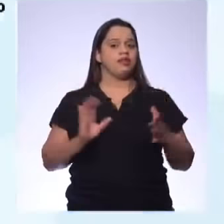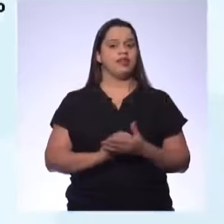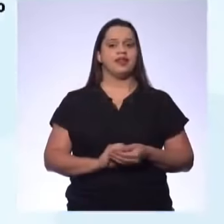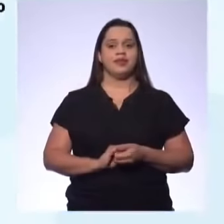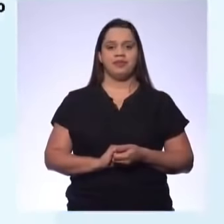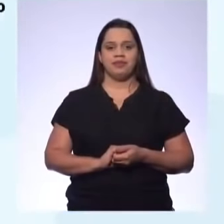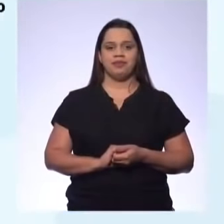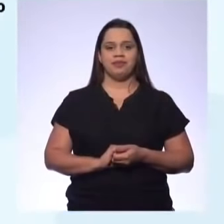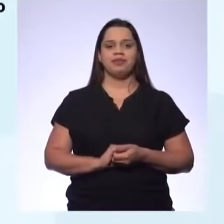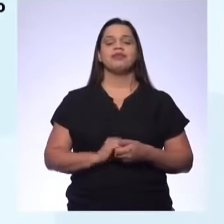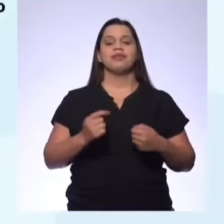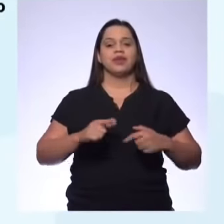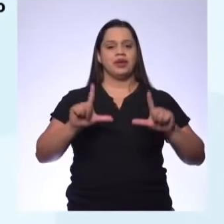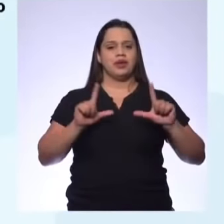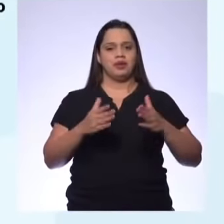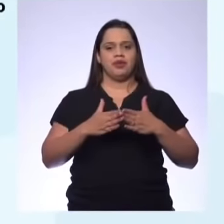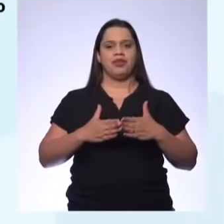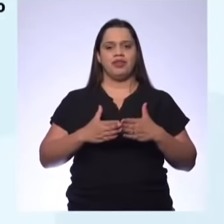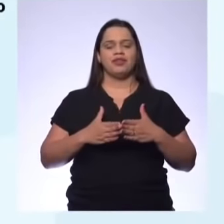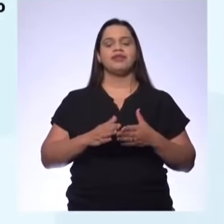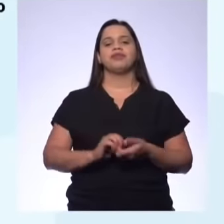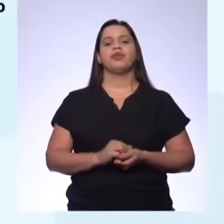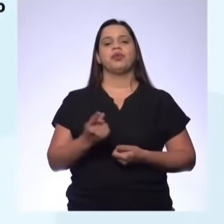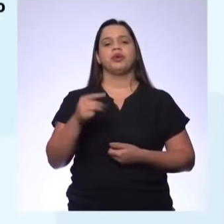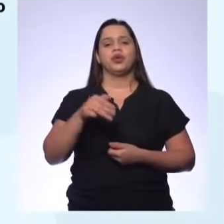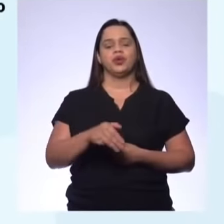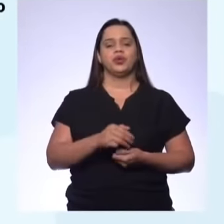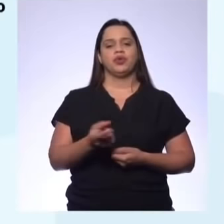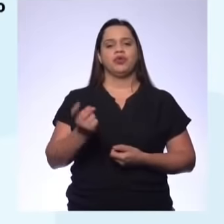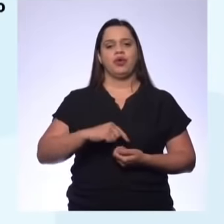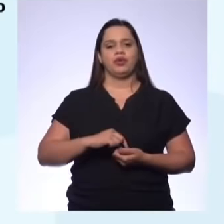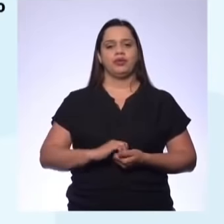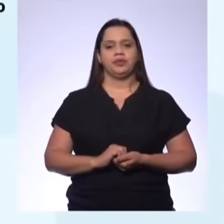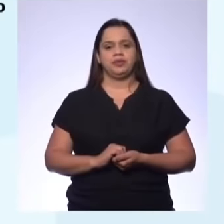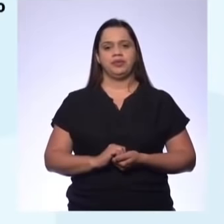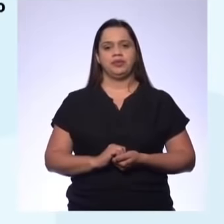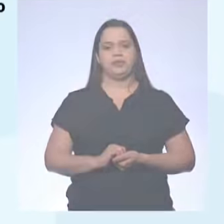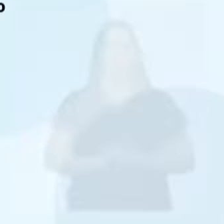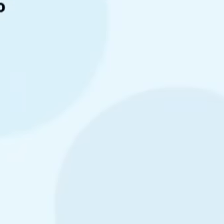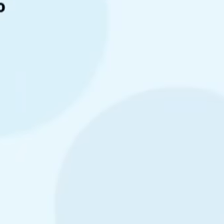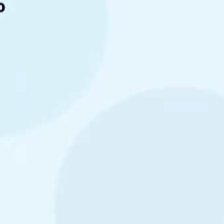pode colocar ali por favor diretor uma meninas um minuto